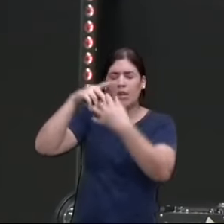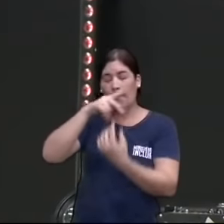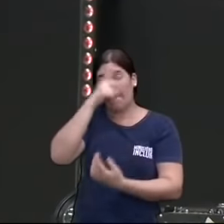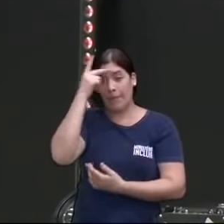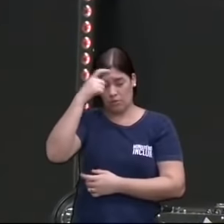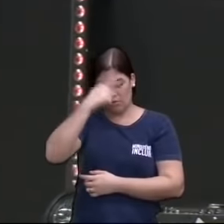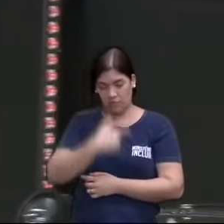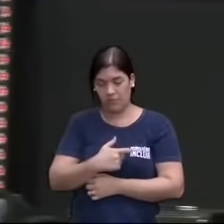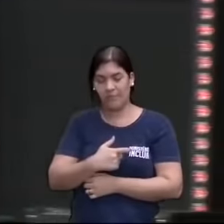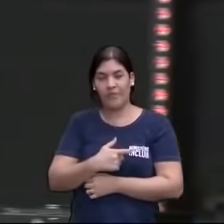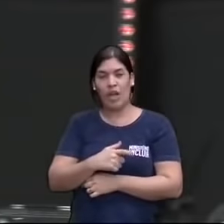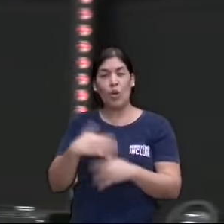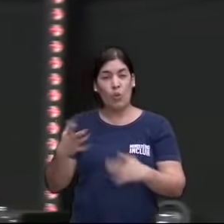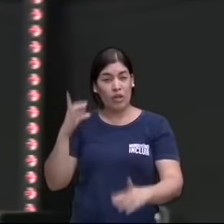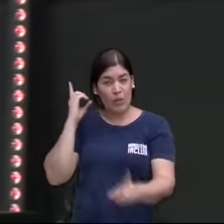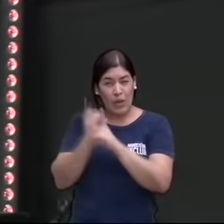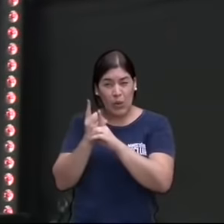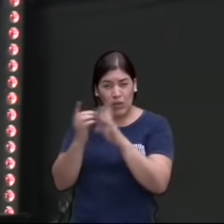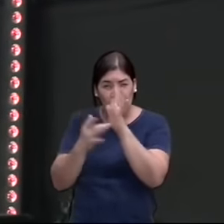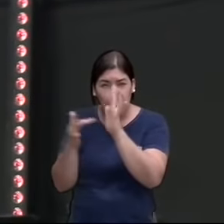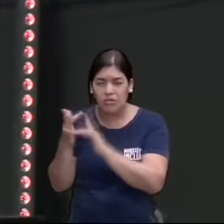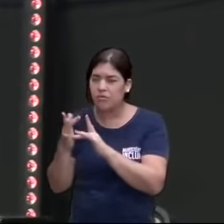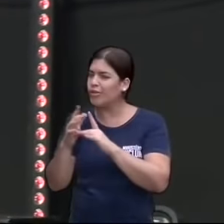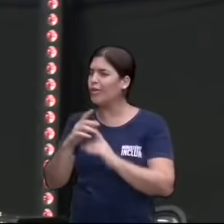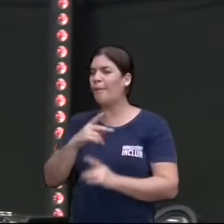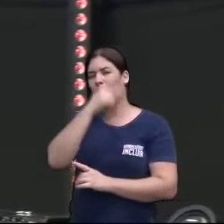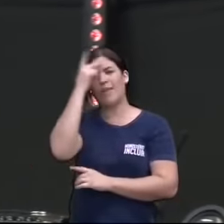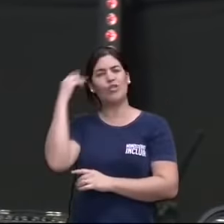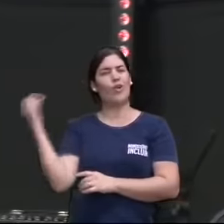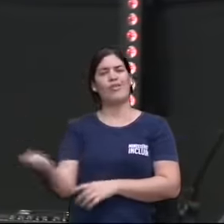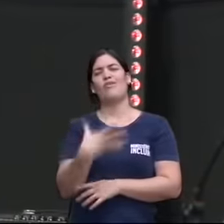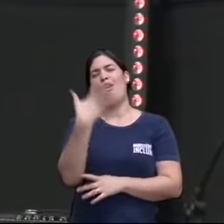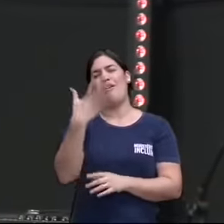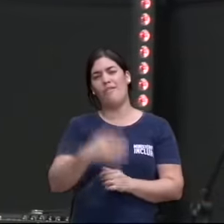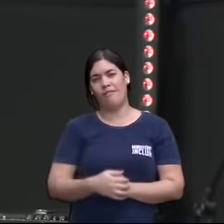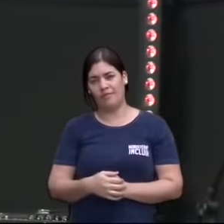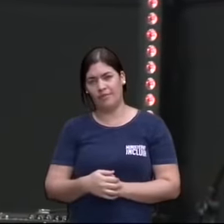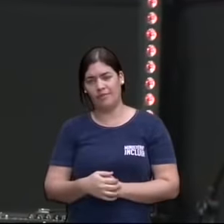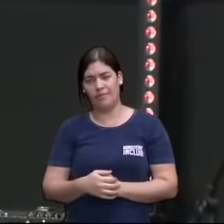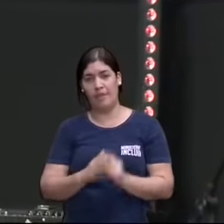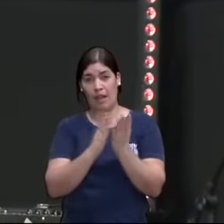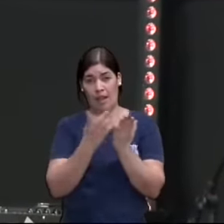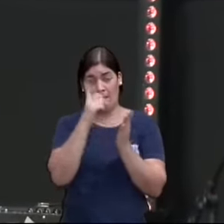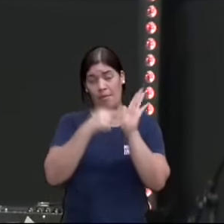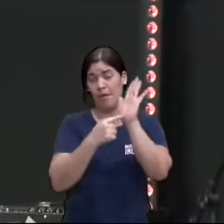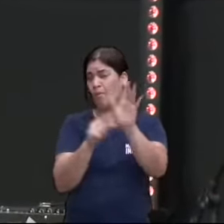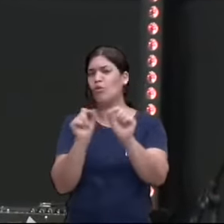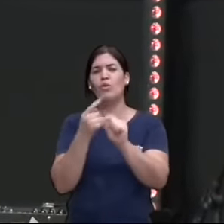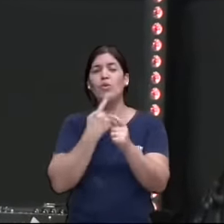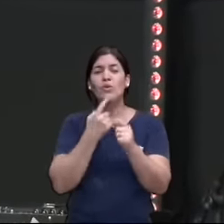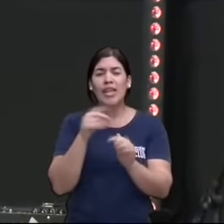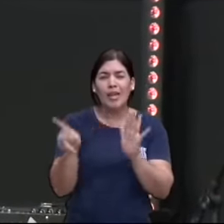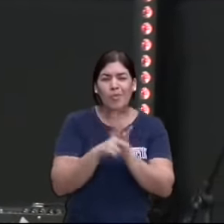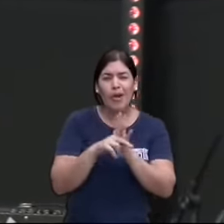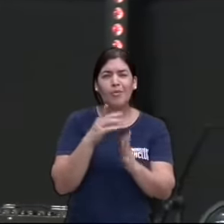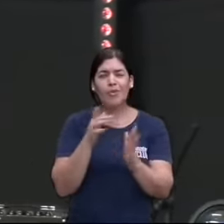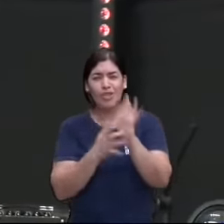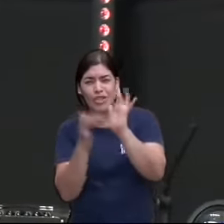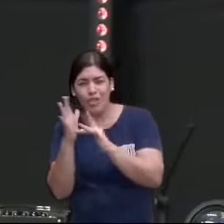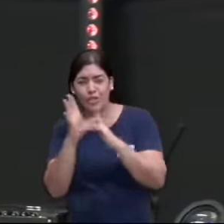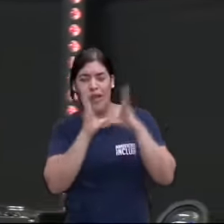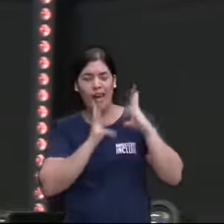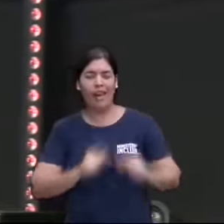Bíblia diz que o sangue de Jesus nos purifica de todo pecado. Quando eu passo pela cruz de